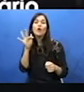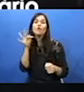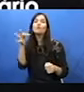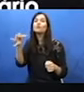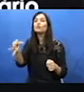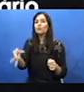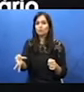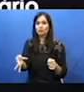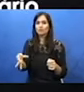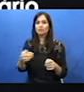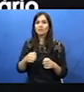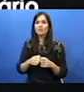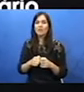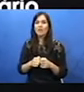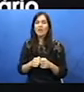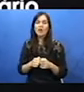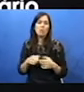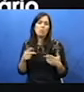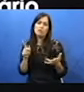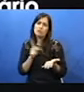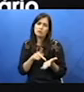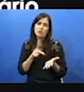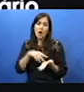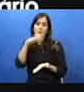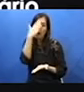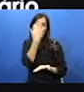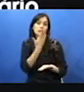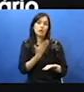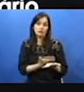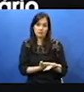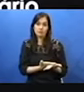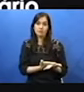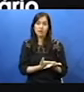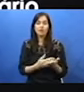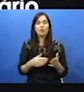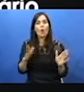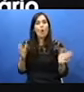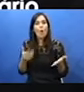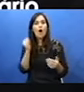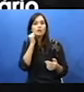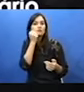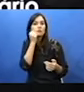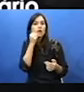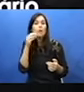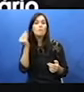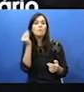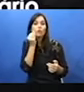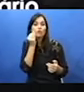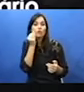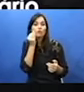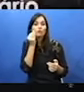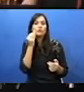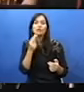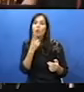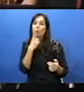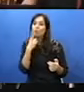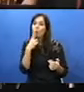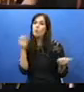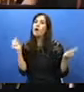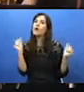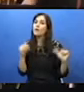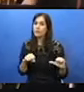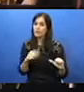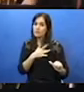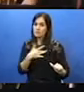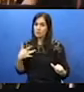futuro, ou seja, era mais uma crença, né? Hoje a ciência já provou o tanto que o fumo, o tabaco é prejudicial